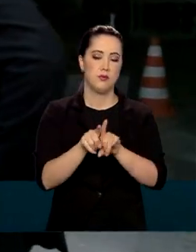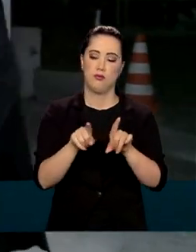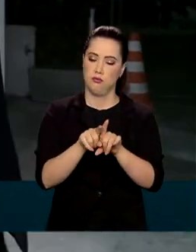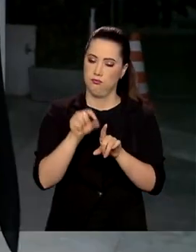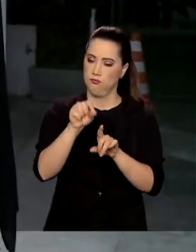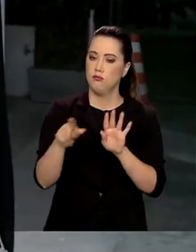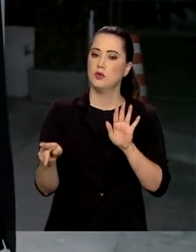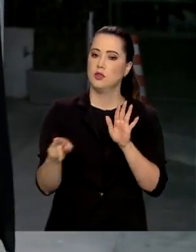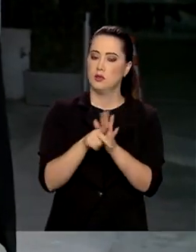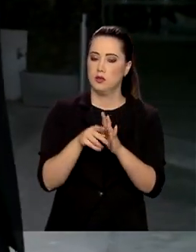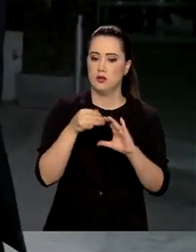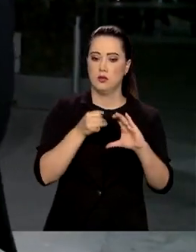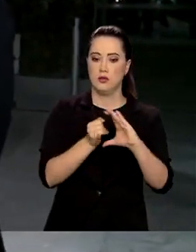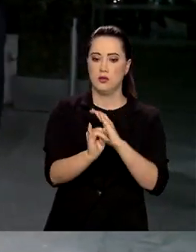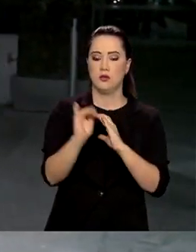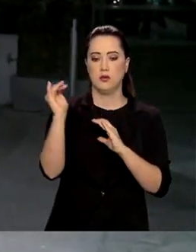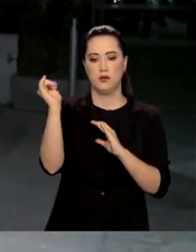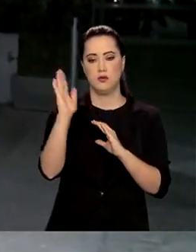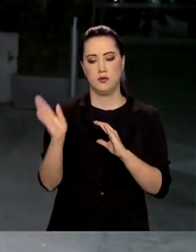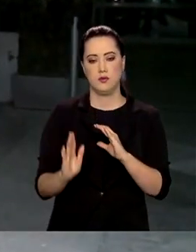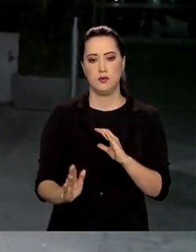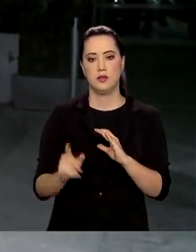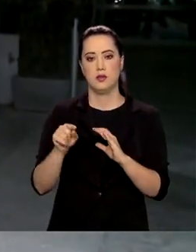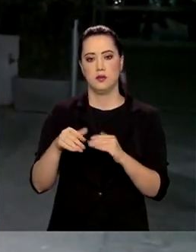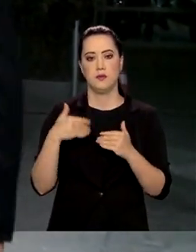próprio da própria vc que estava com minha frente